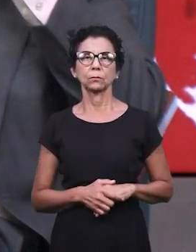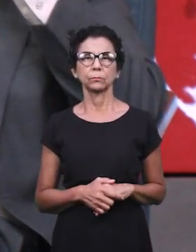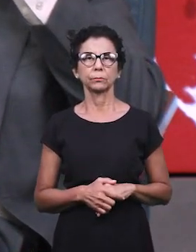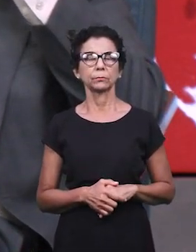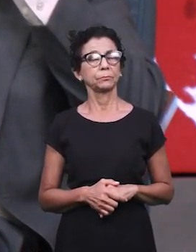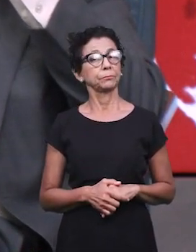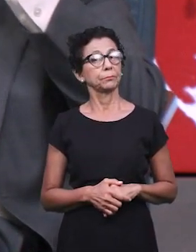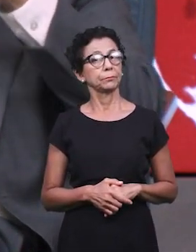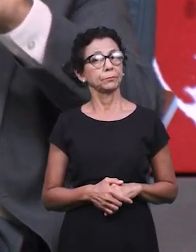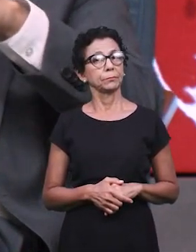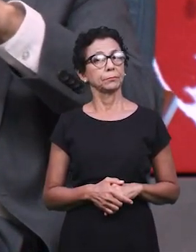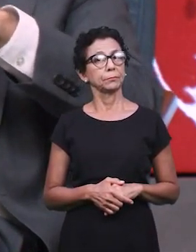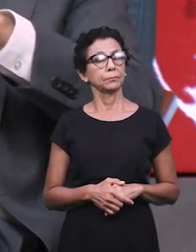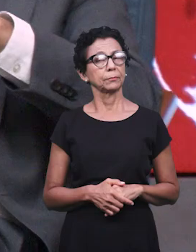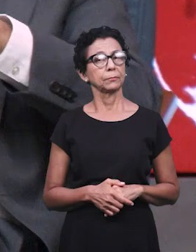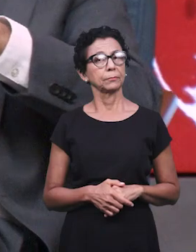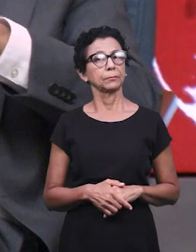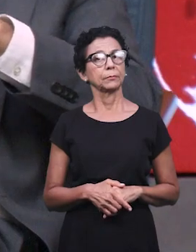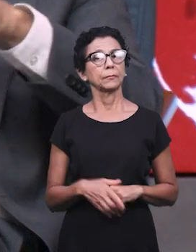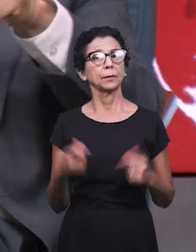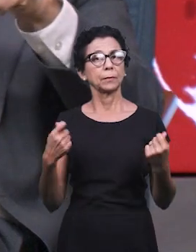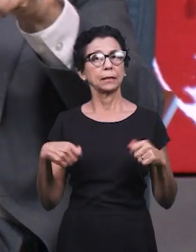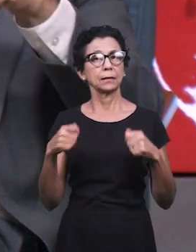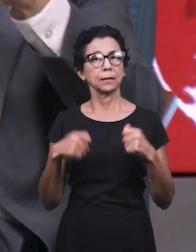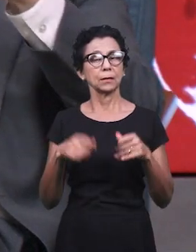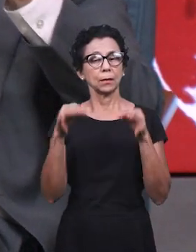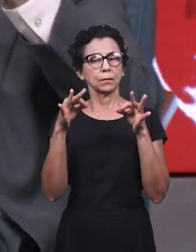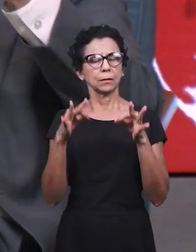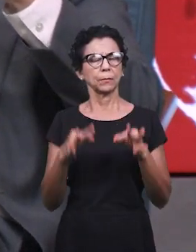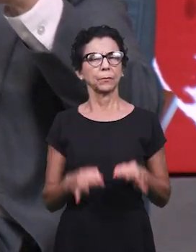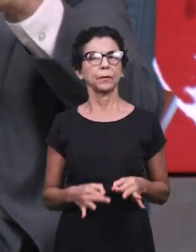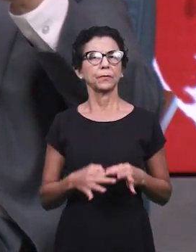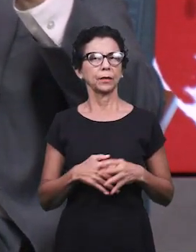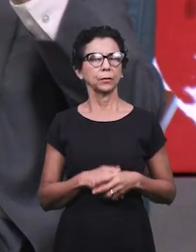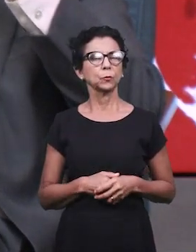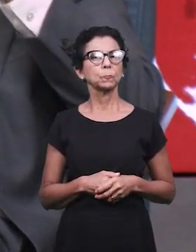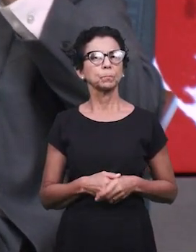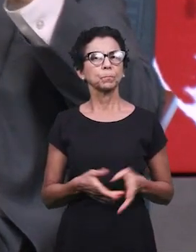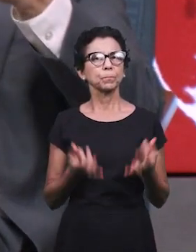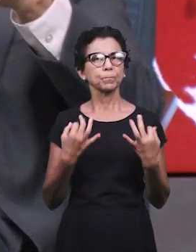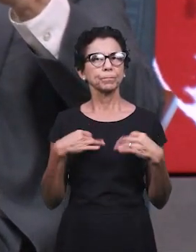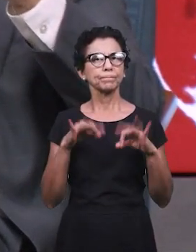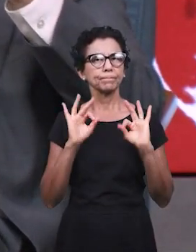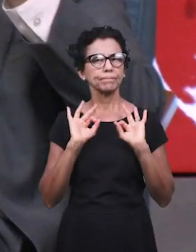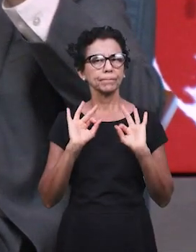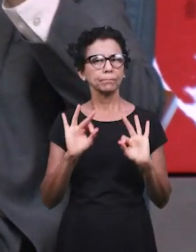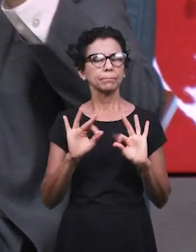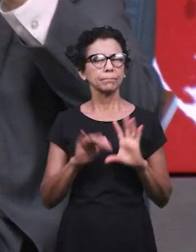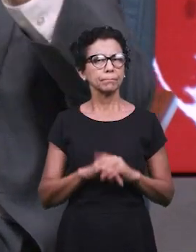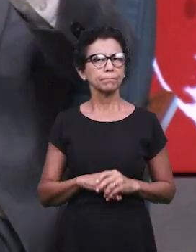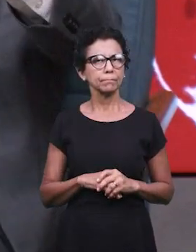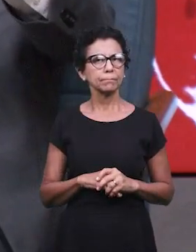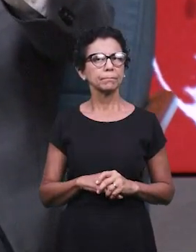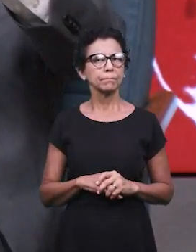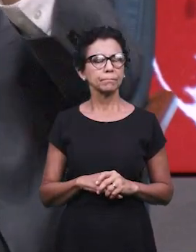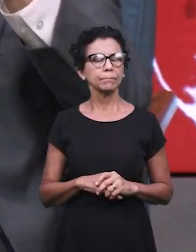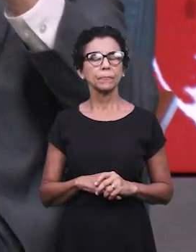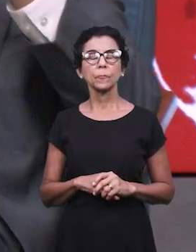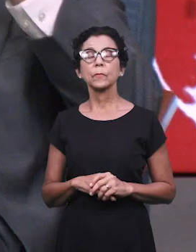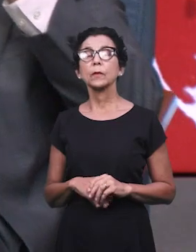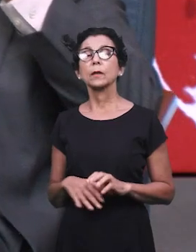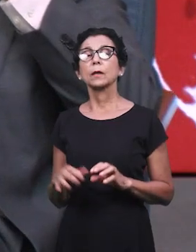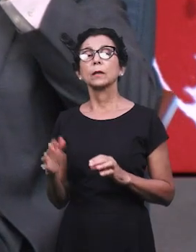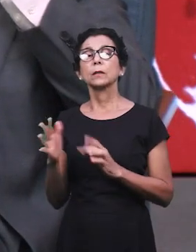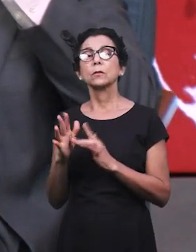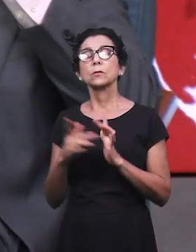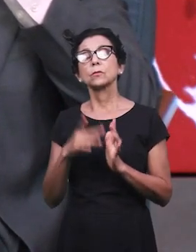governo. Se a mão adoeceu, ele não vai executar. E o que Jesus disse para aquele homem da mão mirrada? Sai de onde você